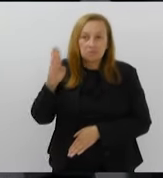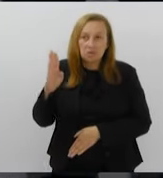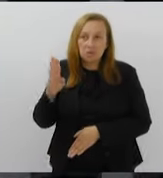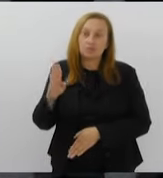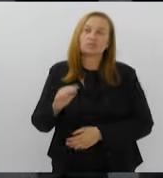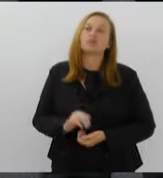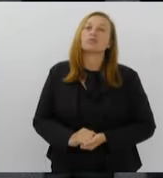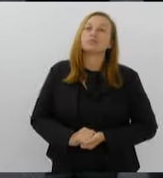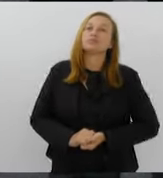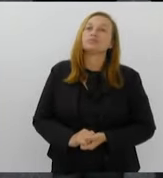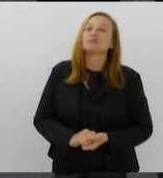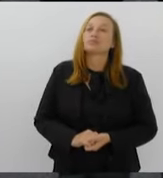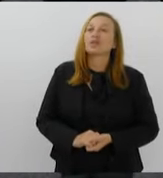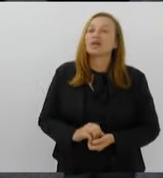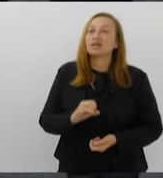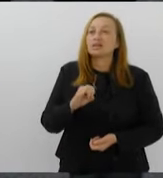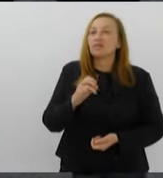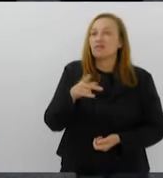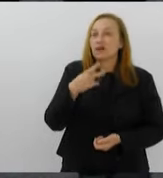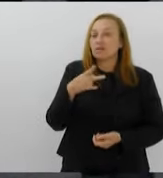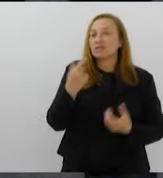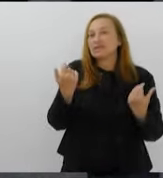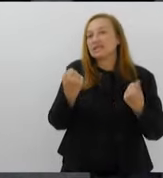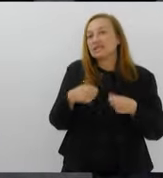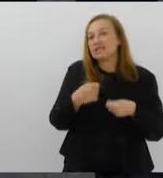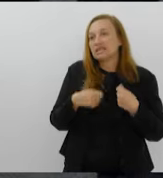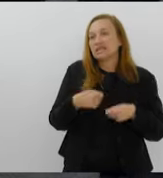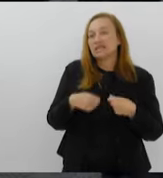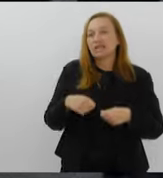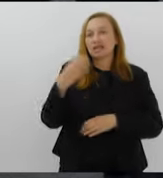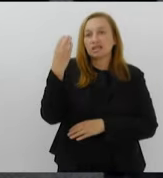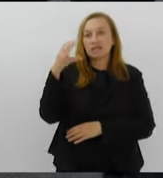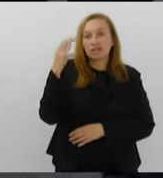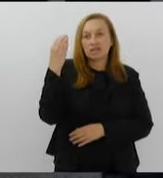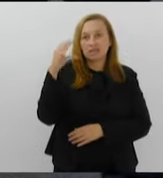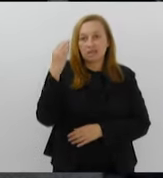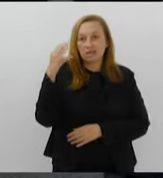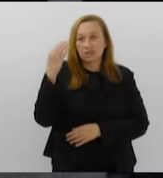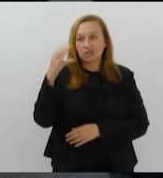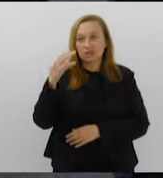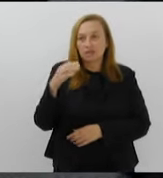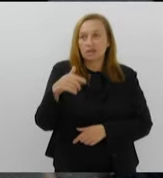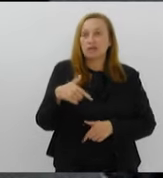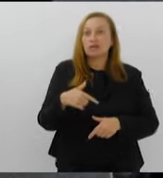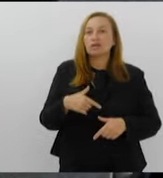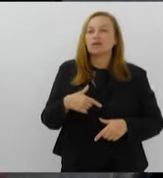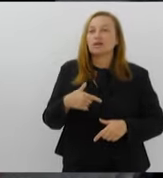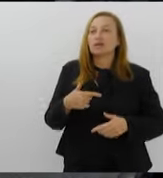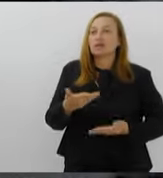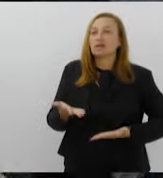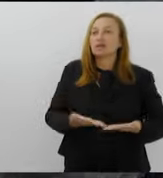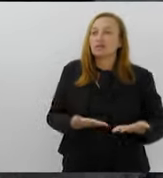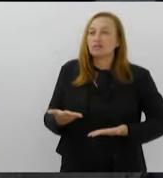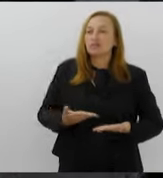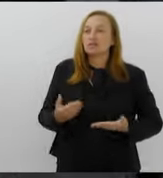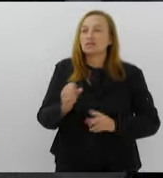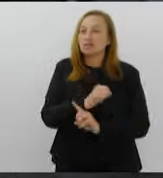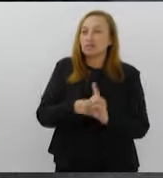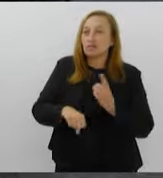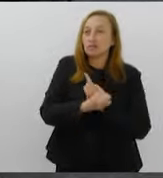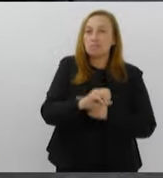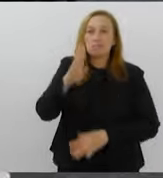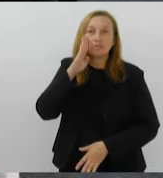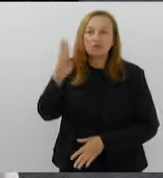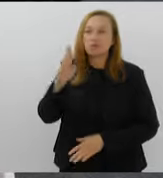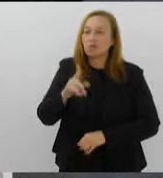para isso. Se falamos da necessidade da ciência a serviço da sociedade, quanto que ela foi fundamental em